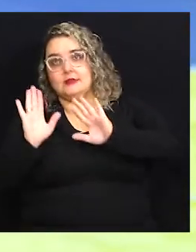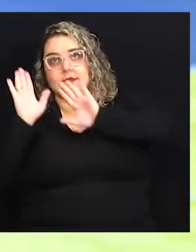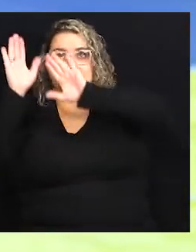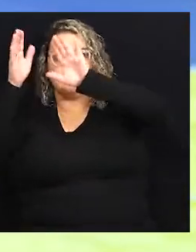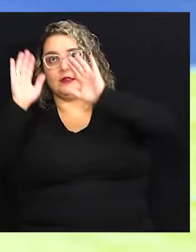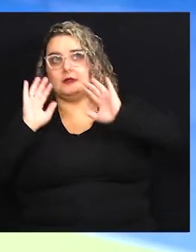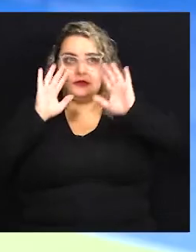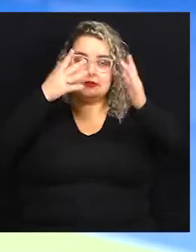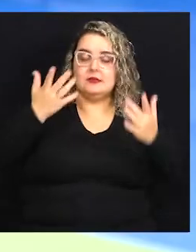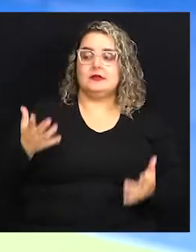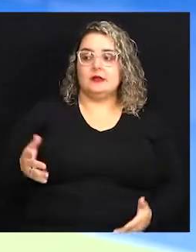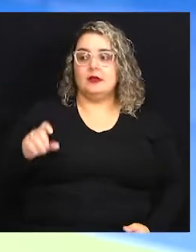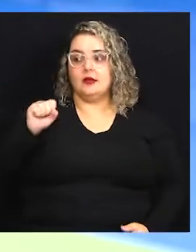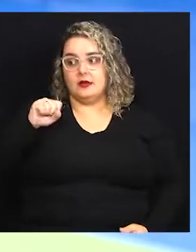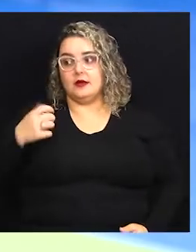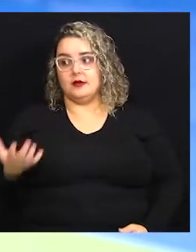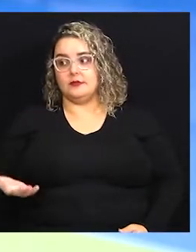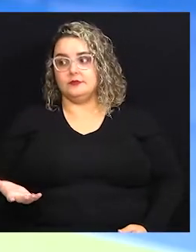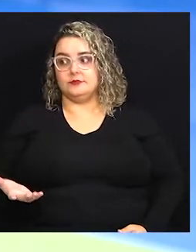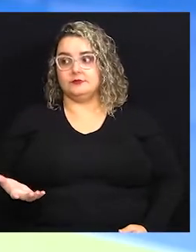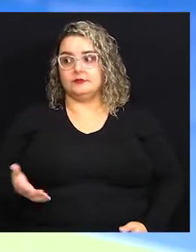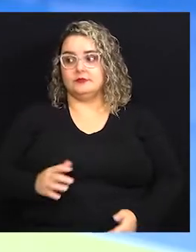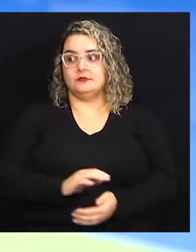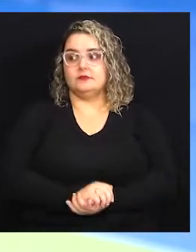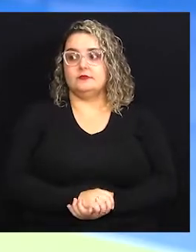os caras, e a gente chama assim, né,